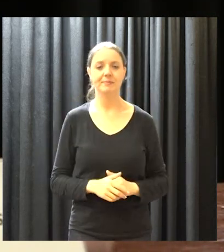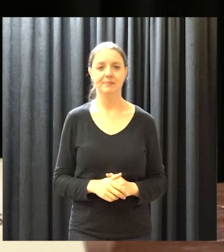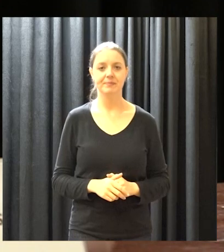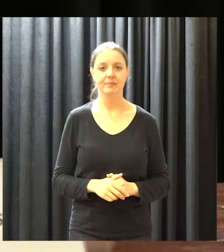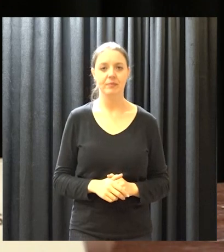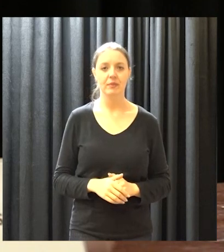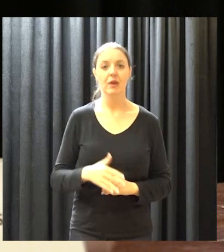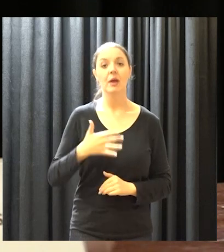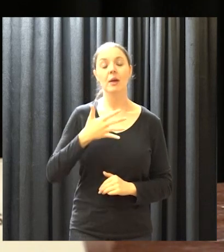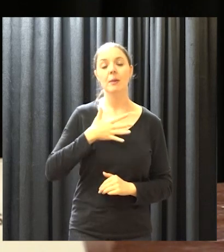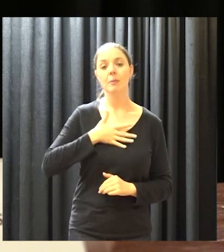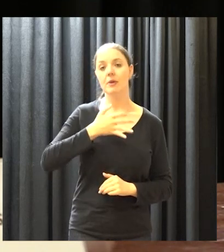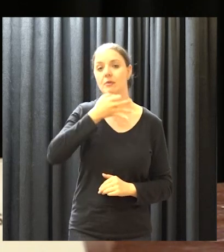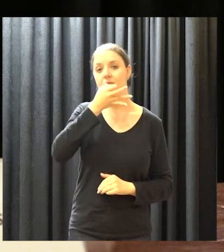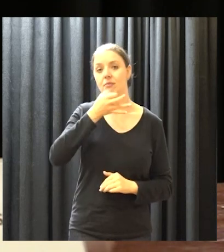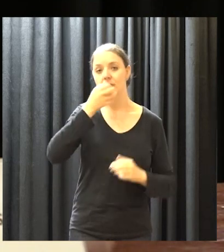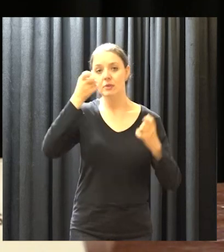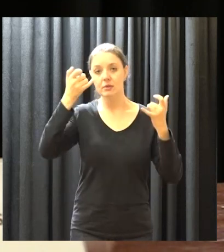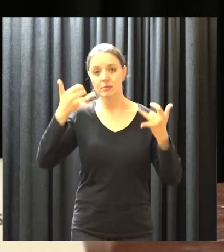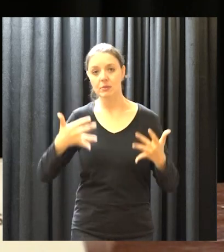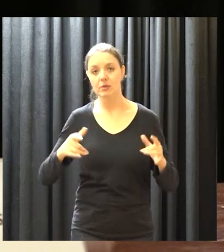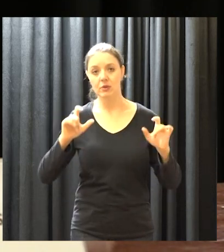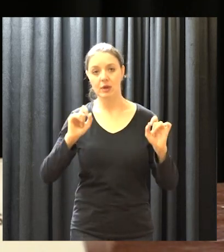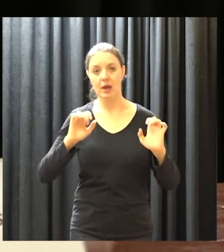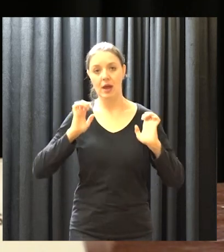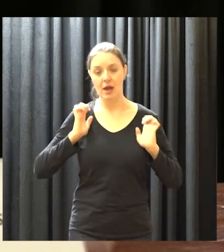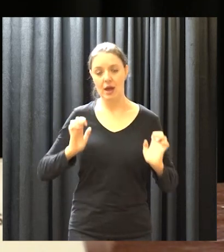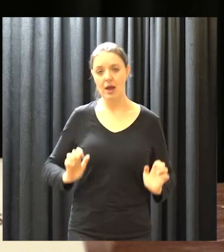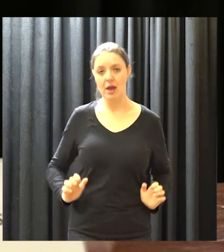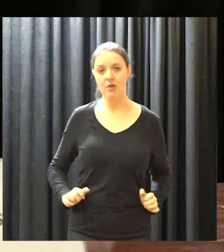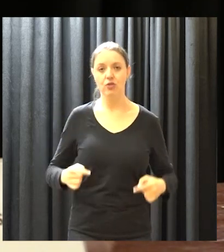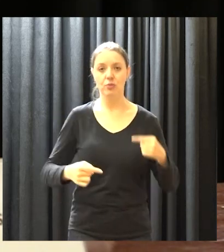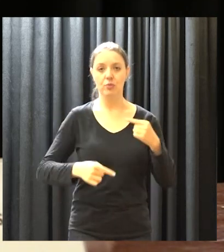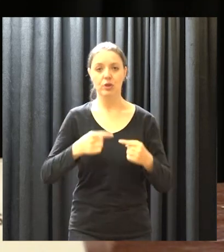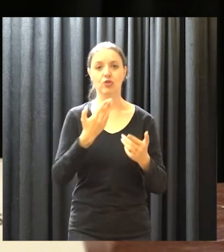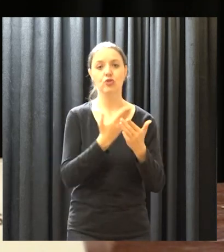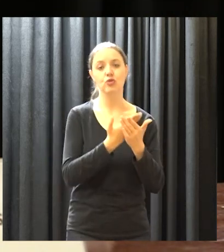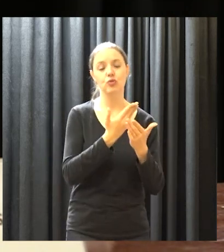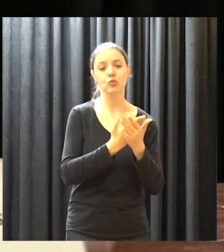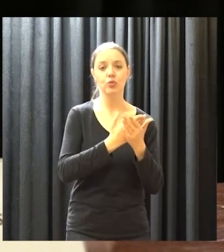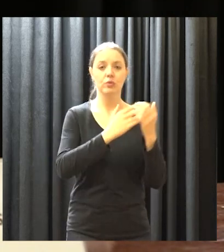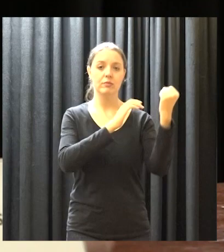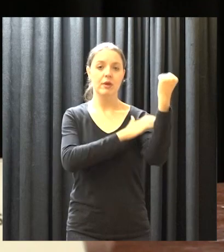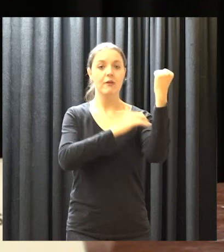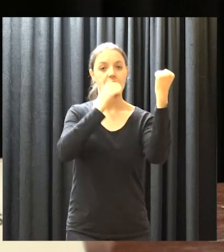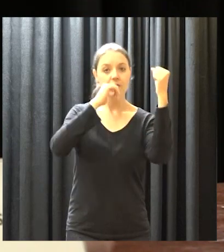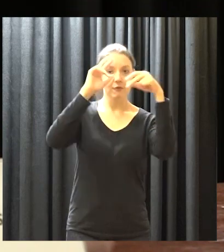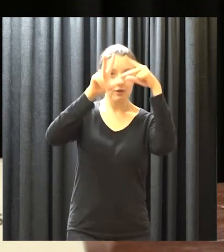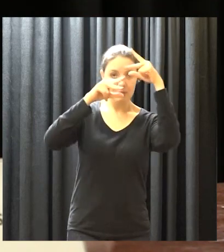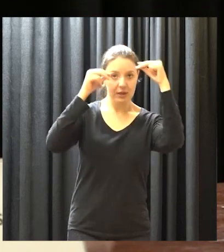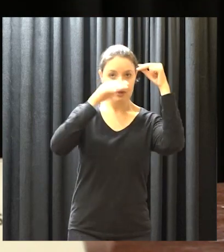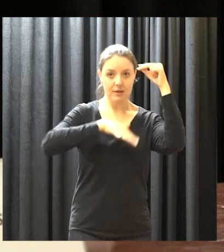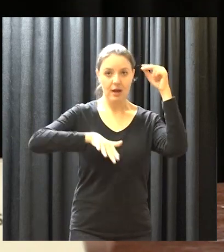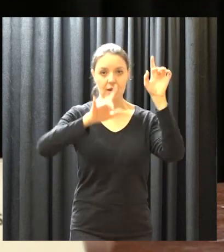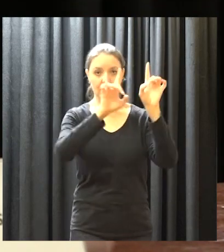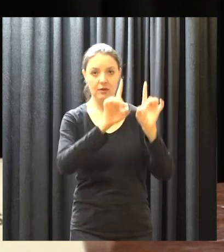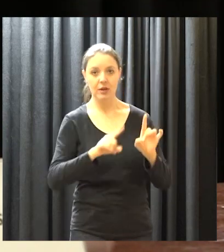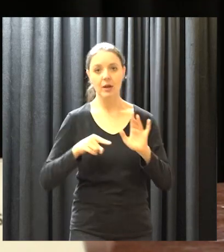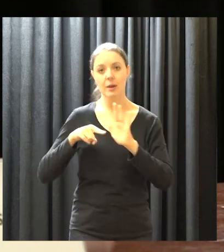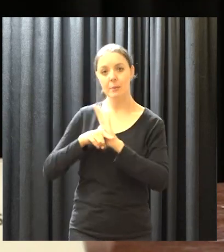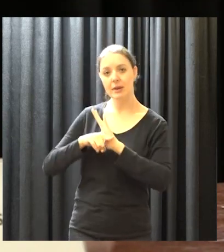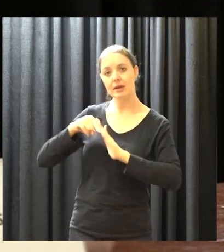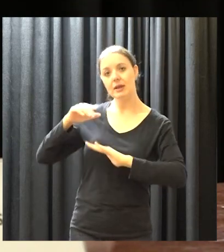contribuições ético-políticas dos estudos feministas da deficiência para a construção de pesquisas e práticas